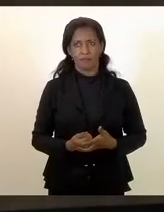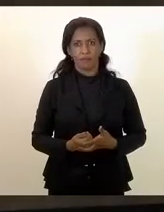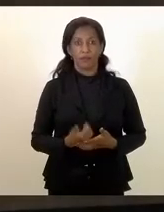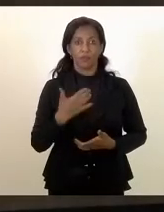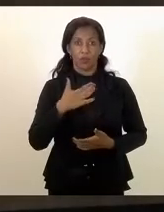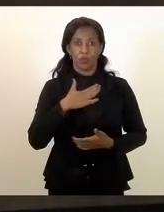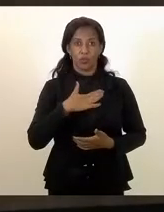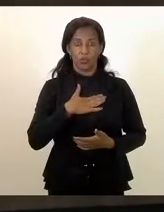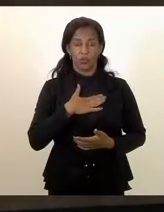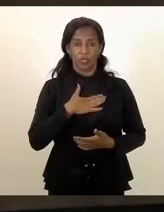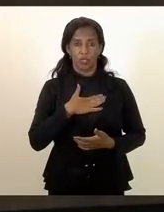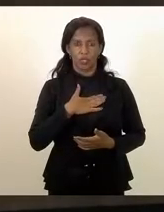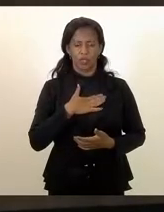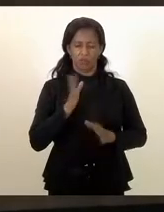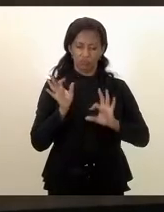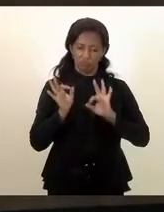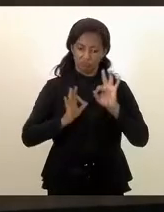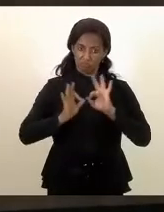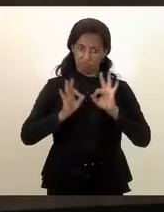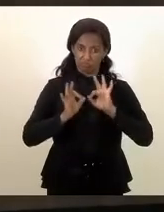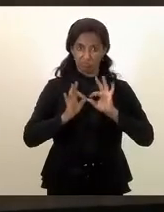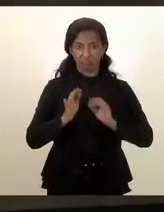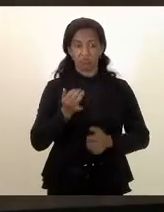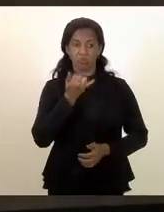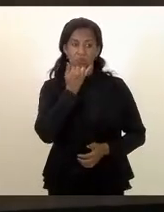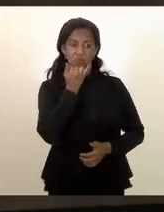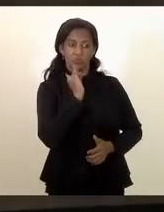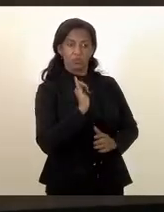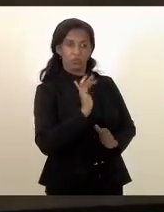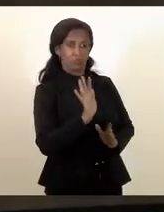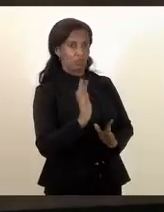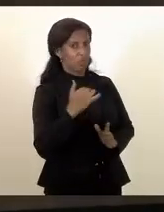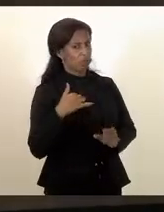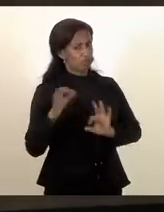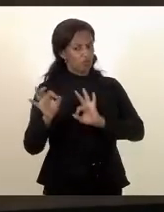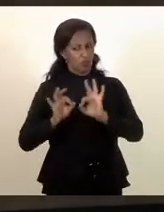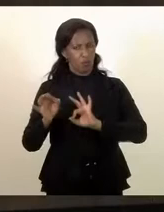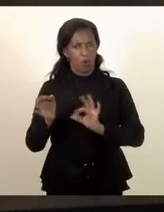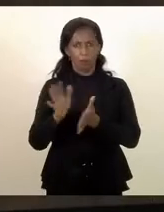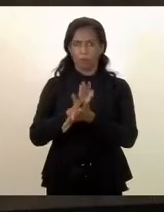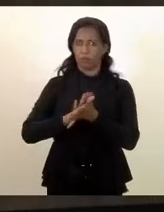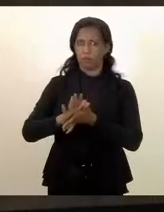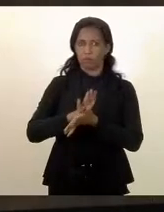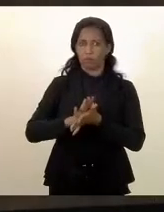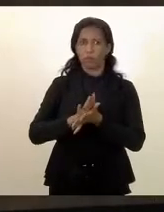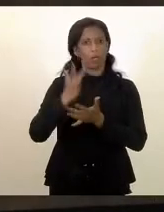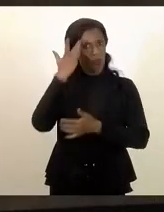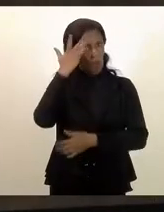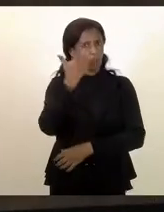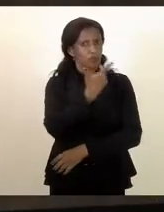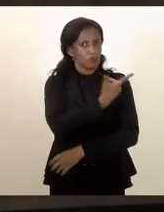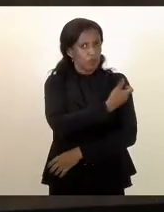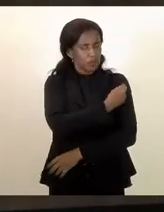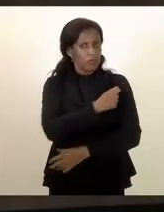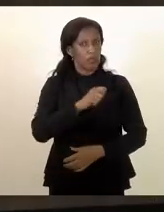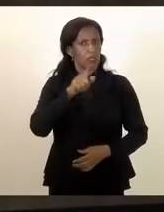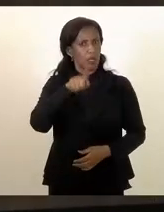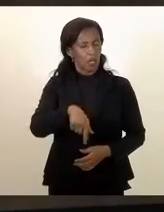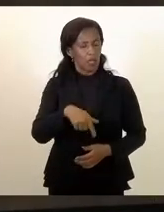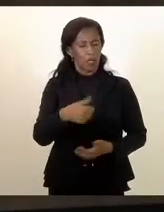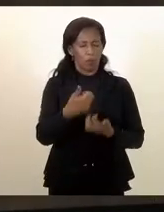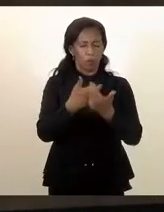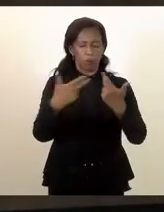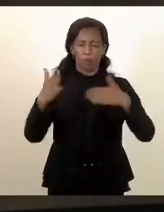gostaria aqui de alguma forma me retratar porque de forma alguma eu acho sim que a vacinação é uma das